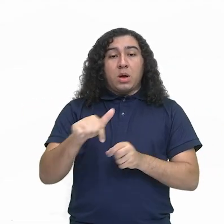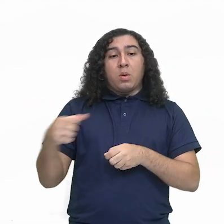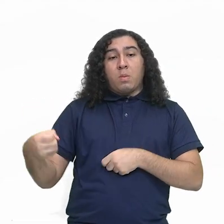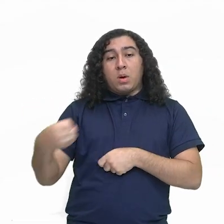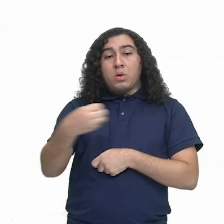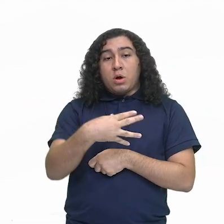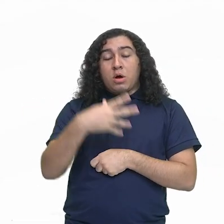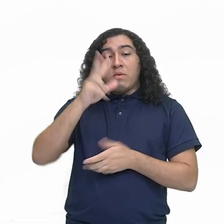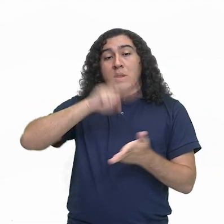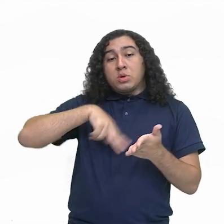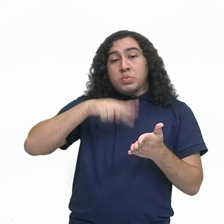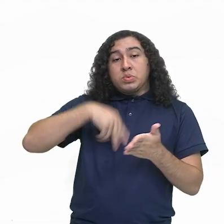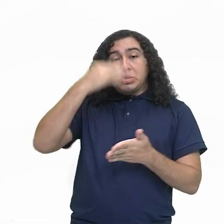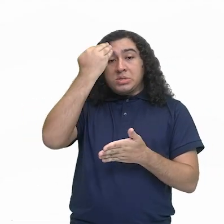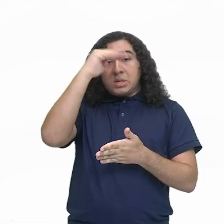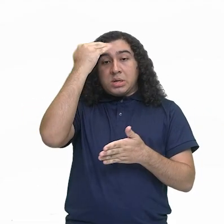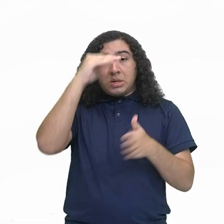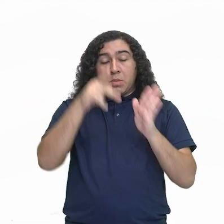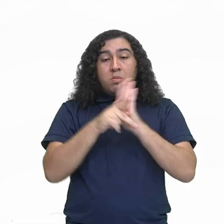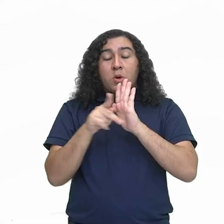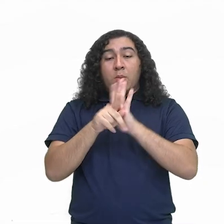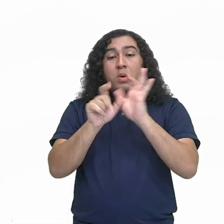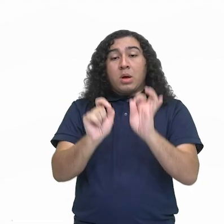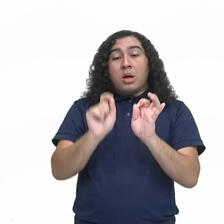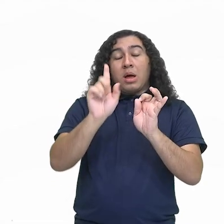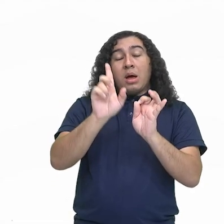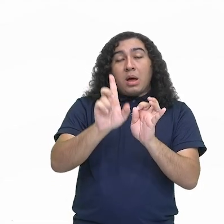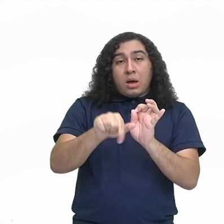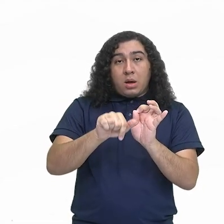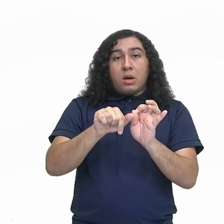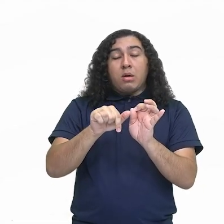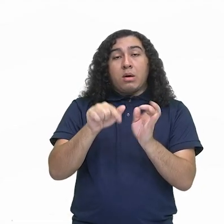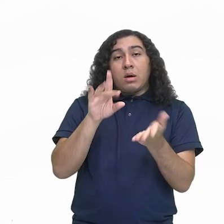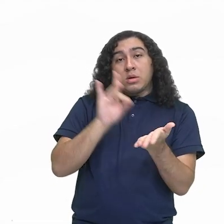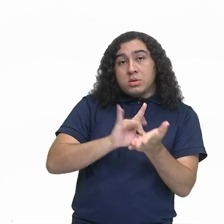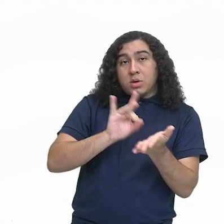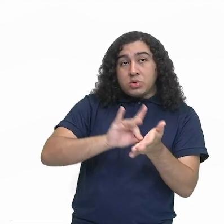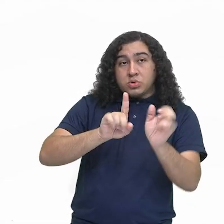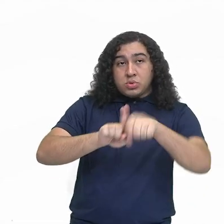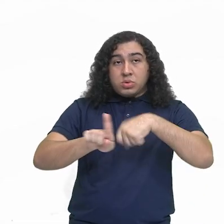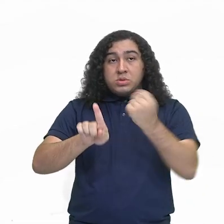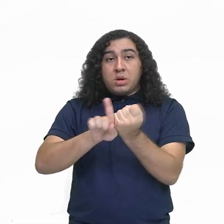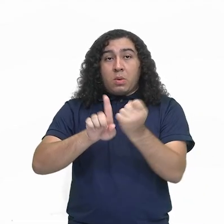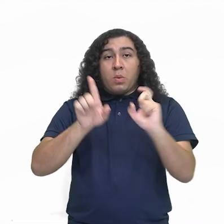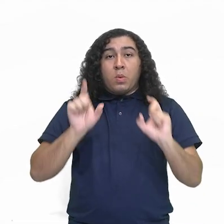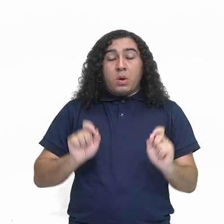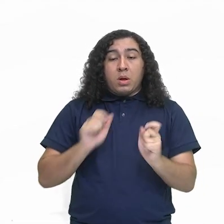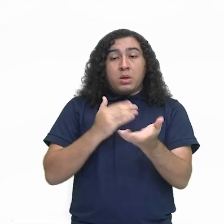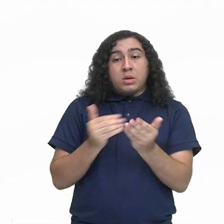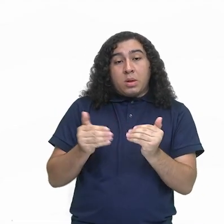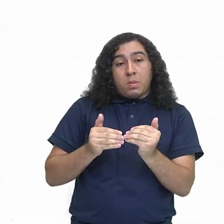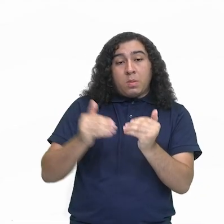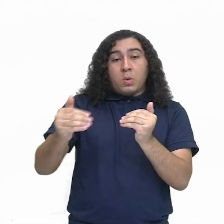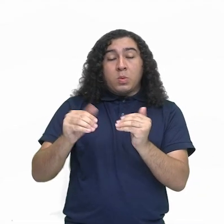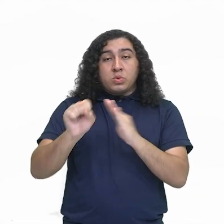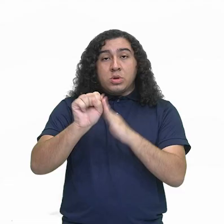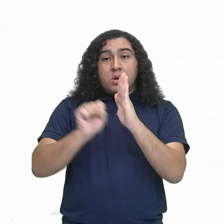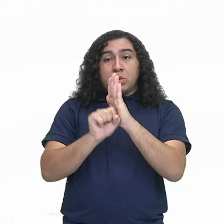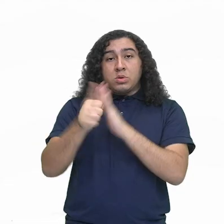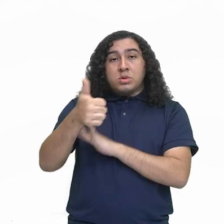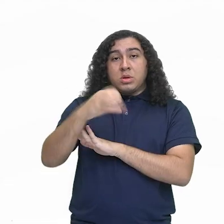uma nova leitura e interpretação da realidade social, né? A partir do século